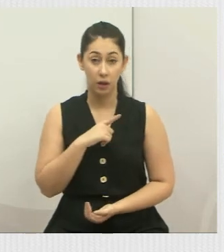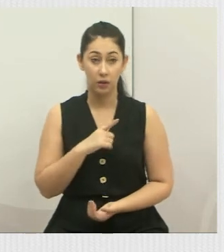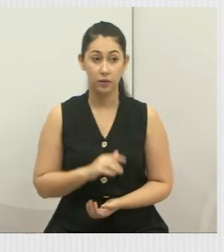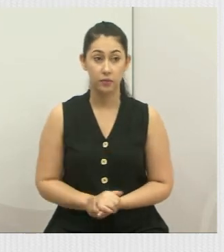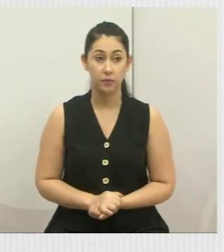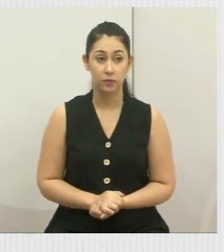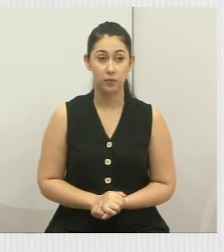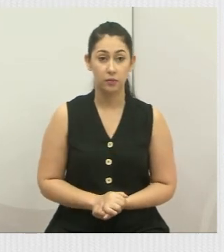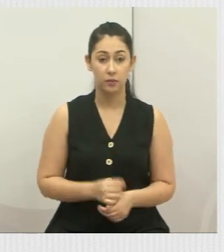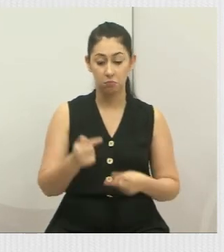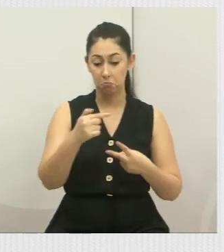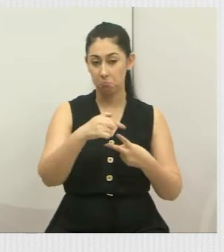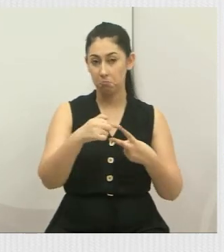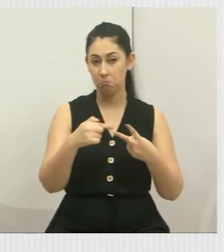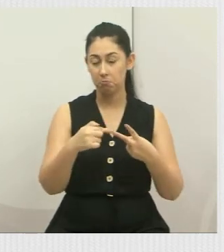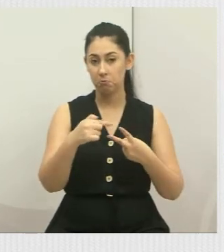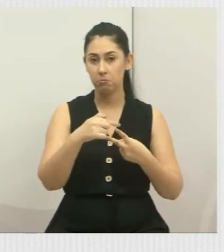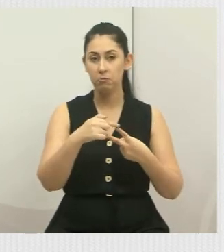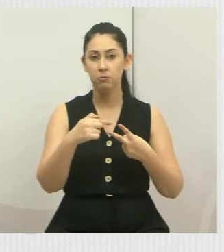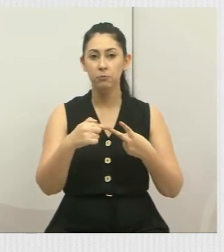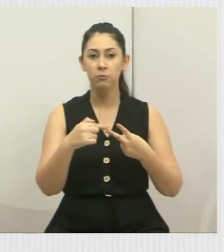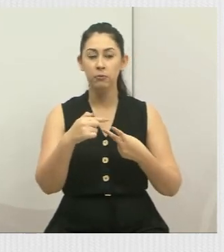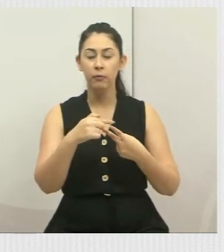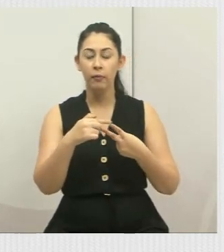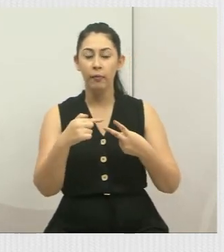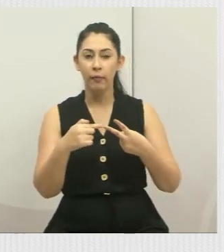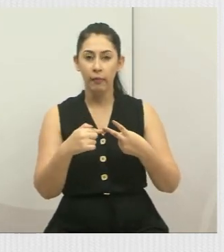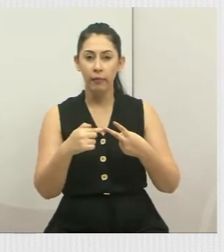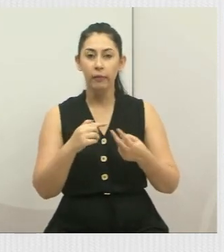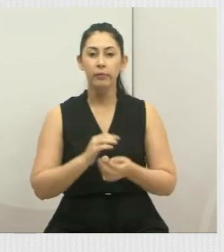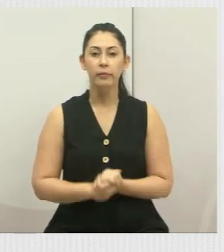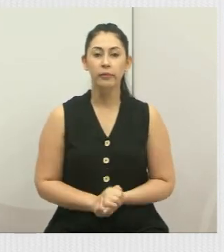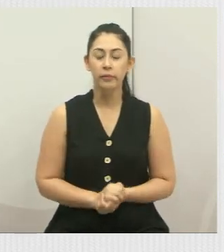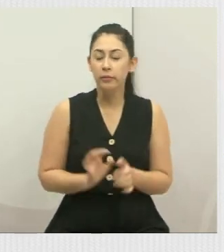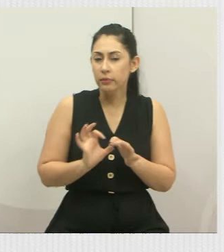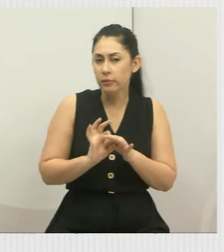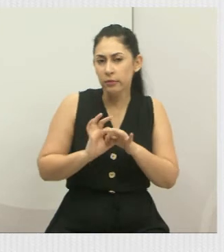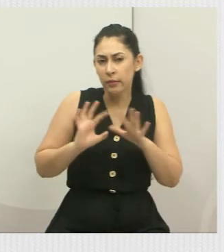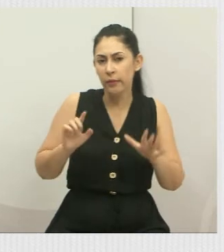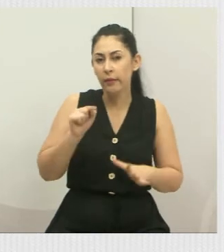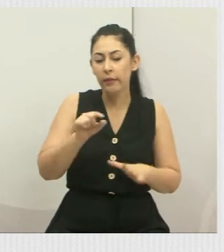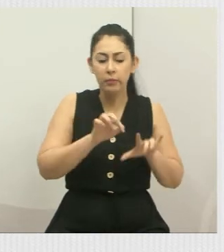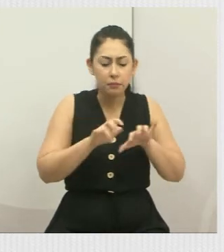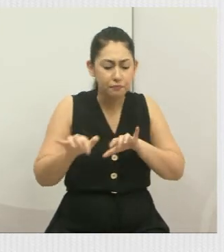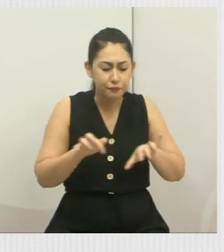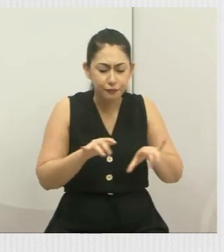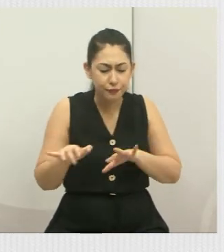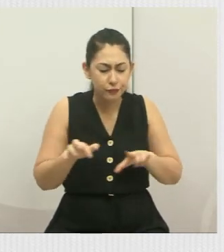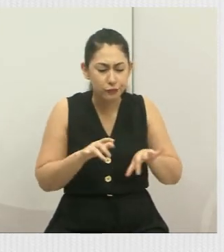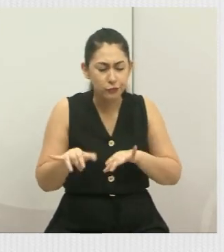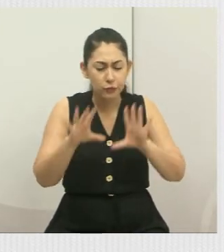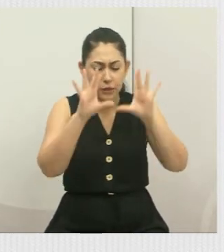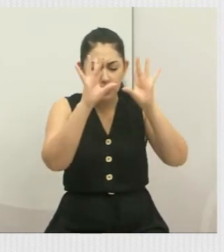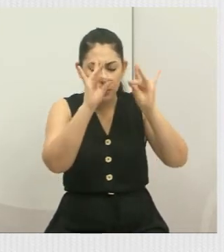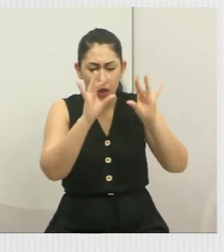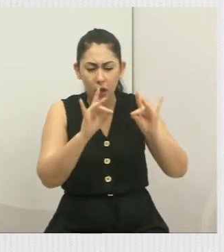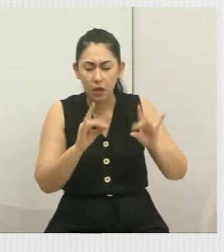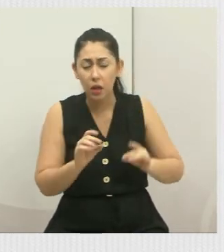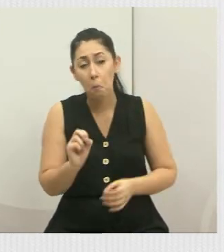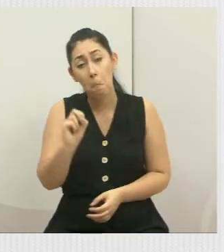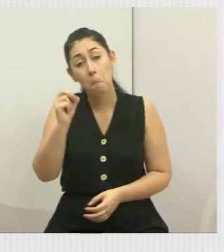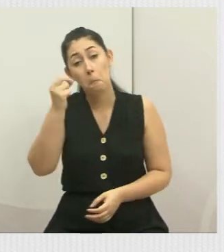a outros 2 campos. Campos que permitem que vocês escrevam textos mais elaborados, perguntas